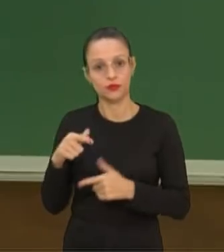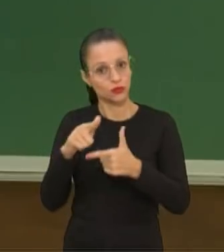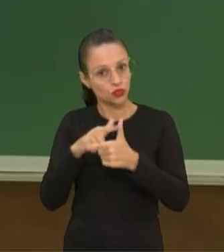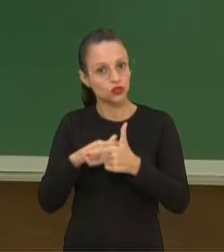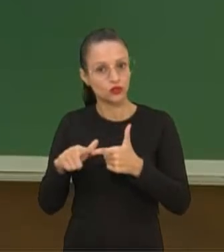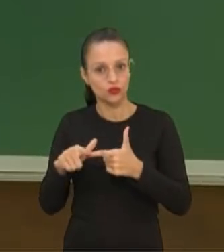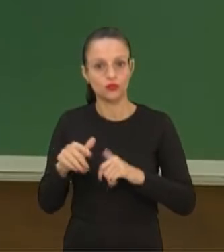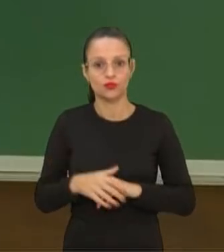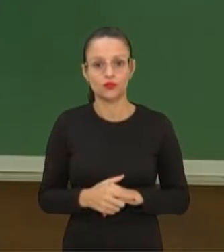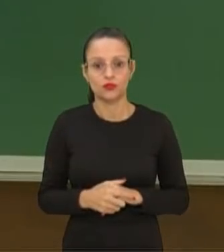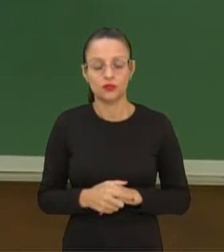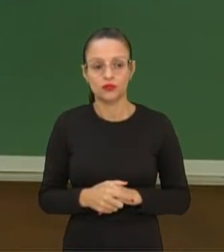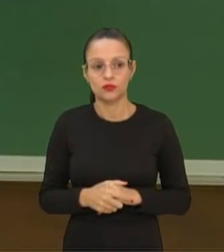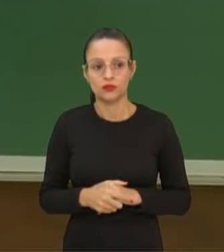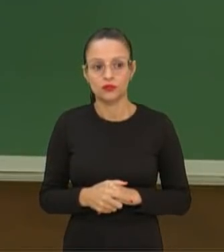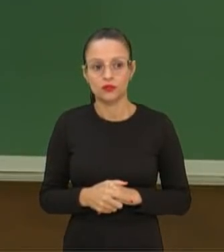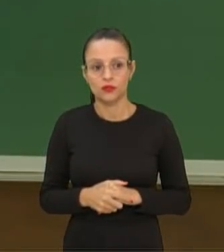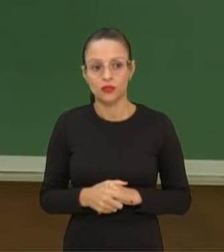dividindo.